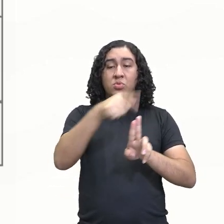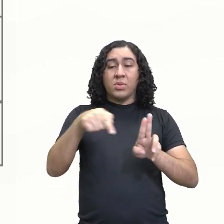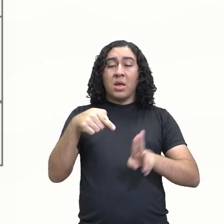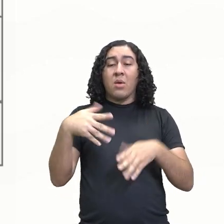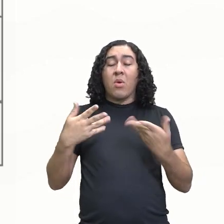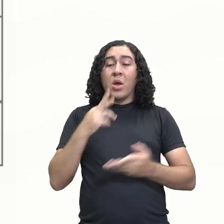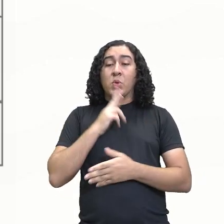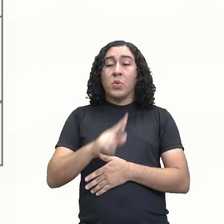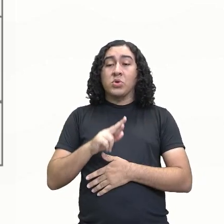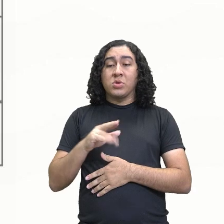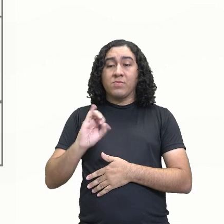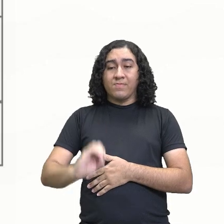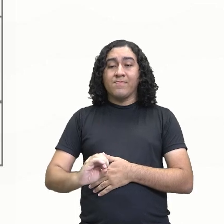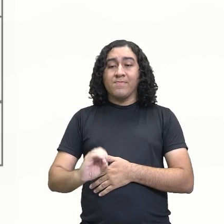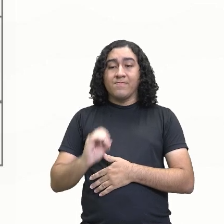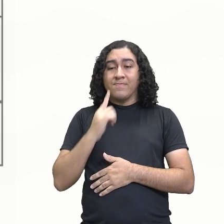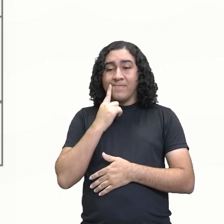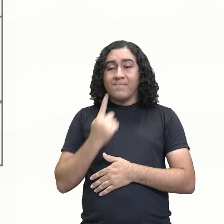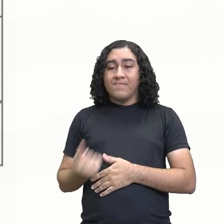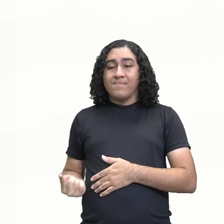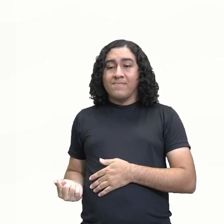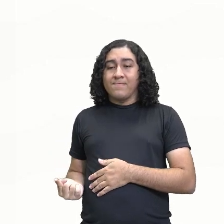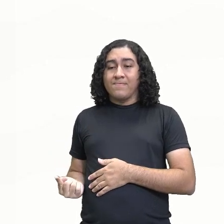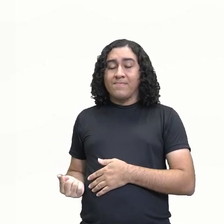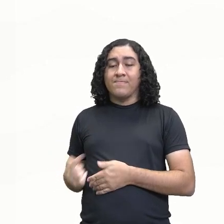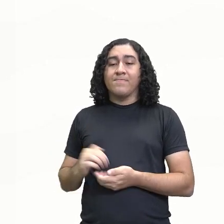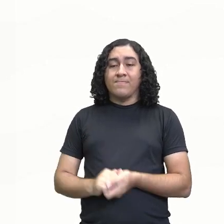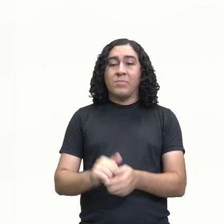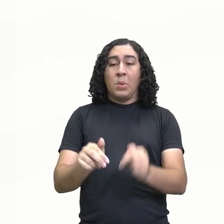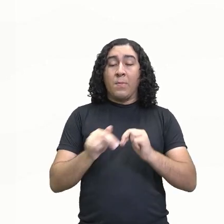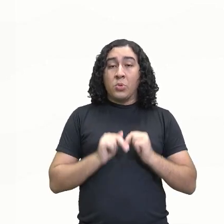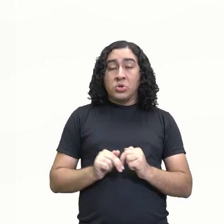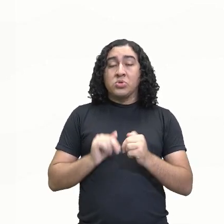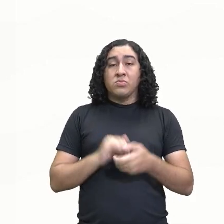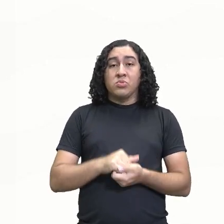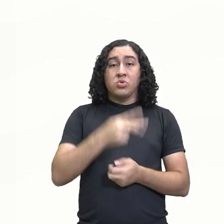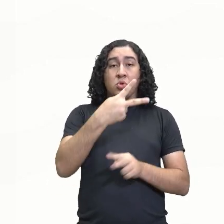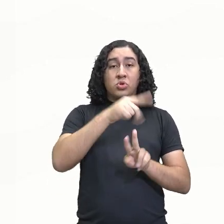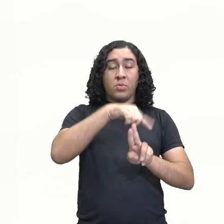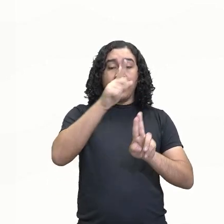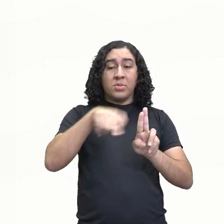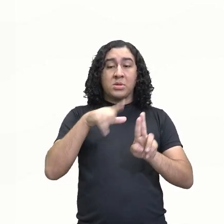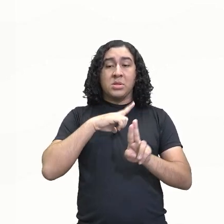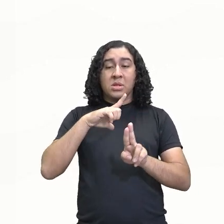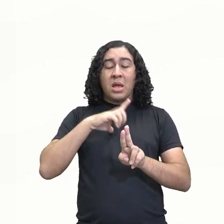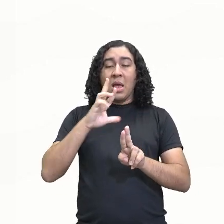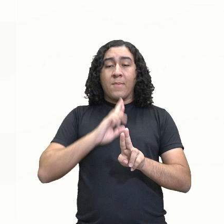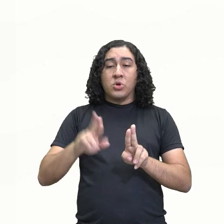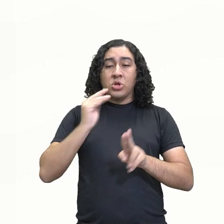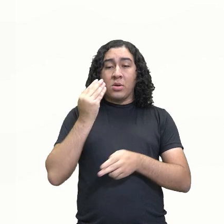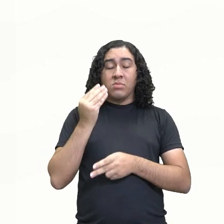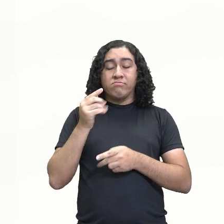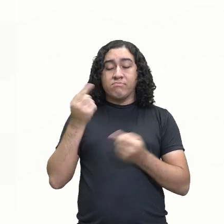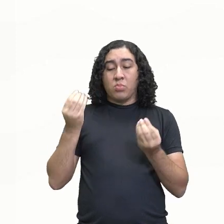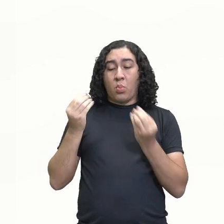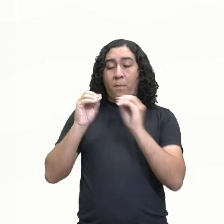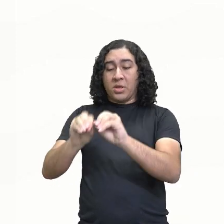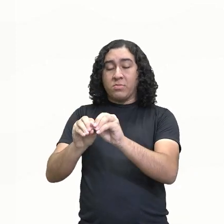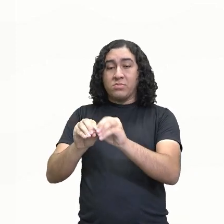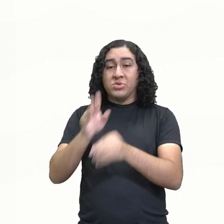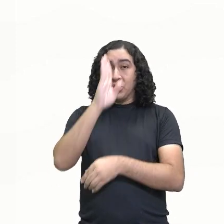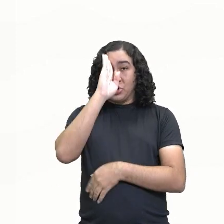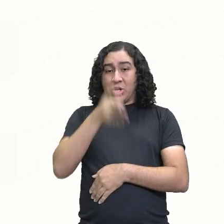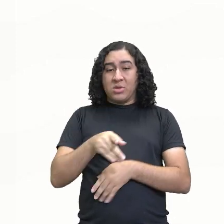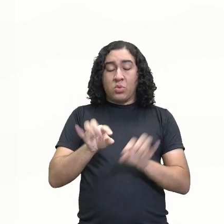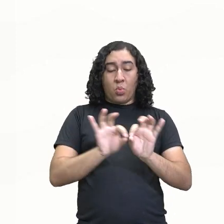o resultado foi 0. É por isso que 2π está marcado aqui diretamente sobre o